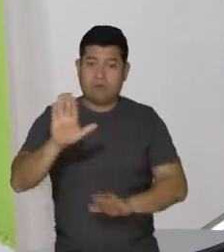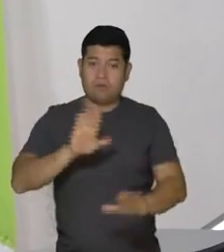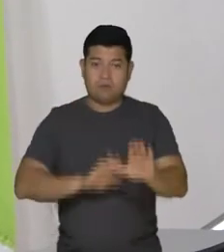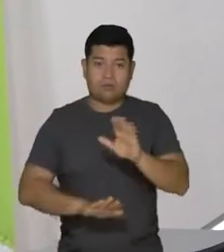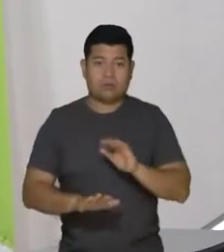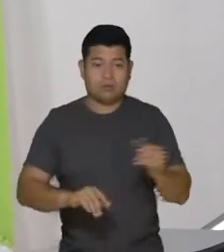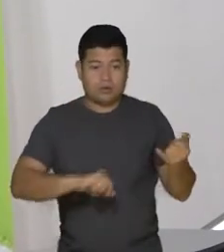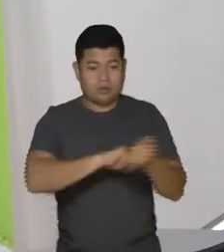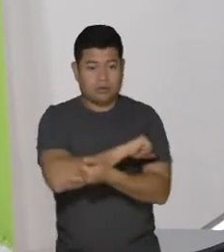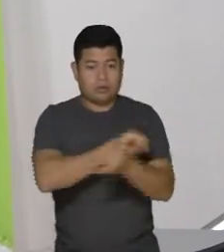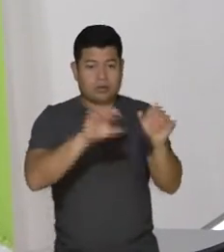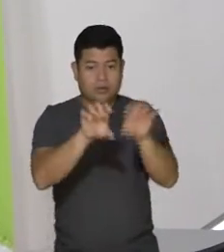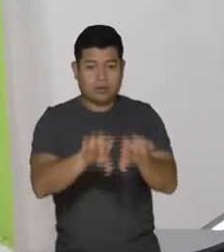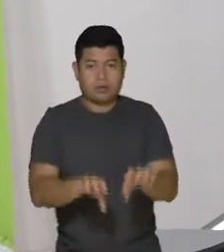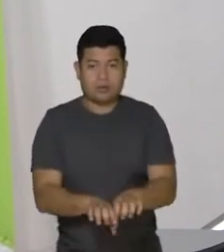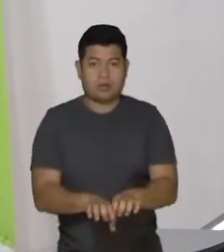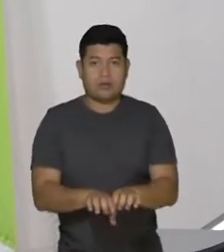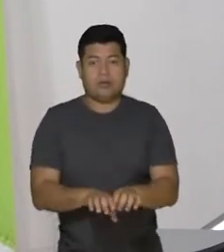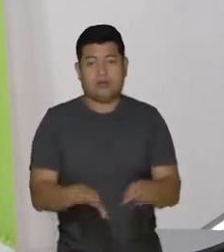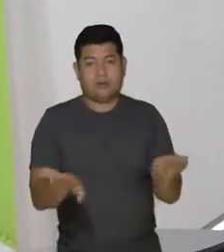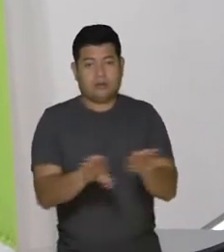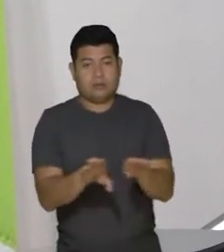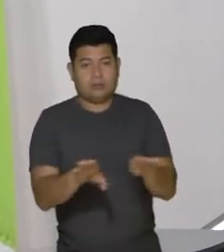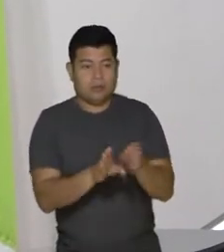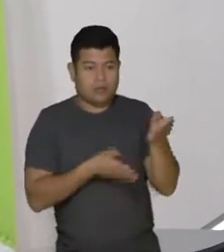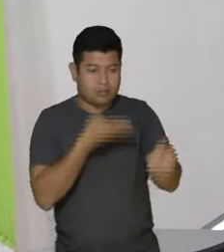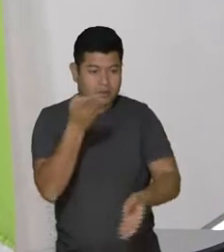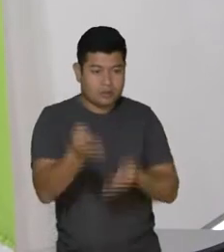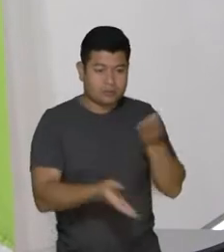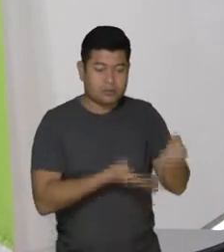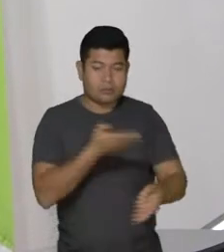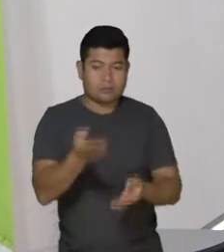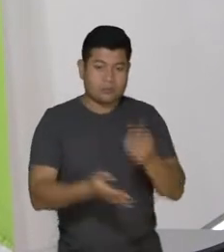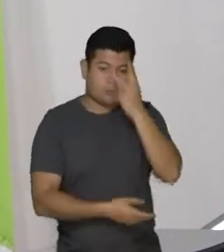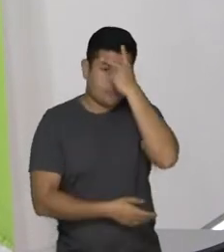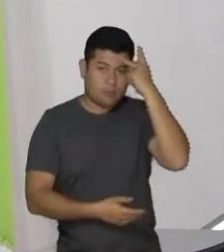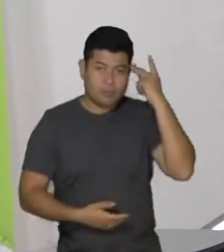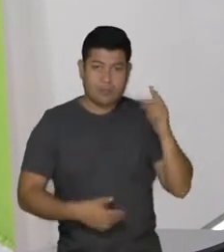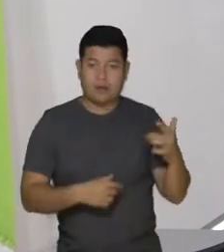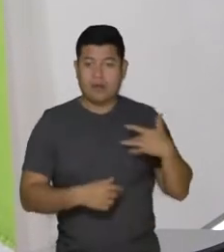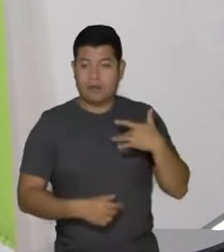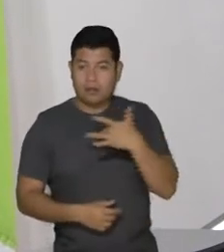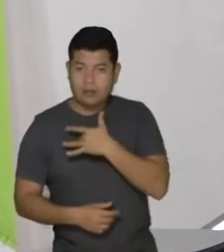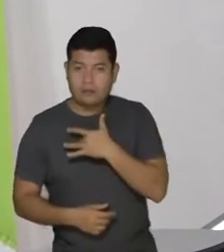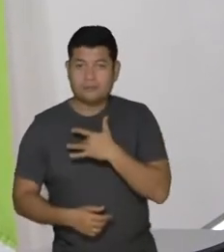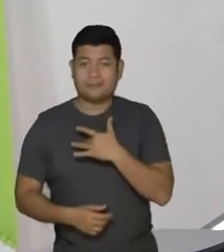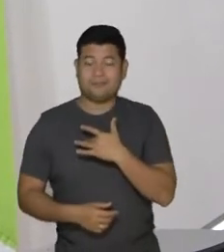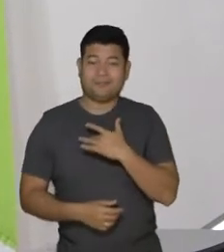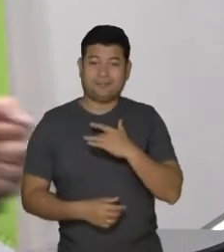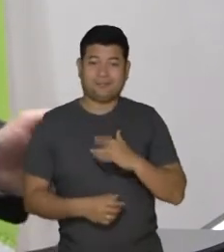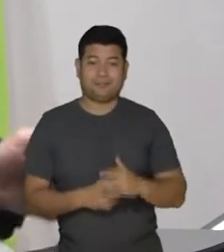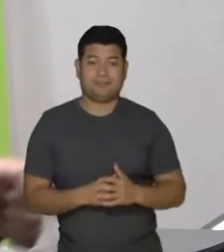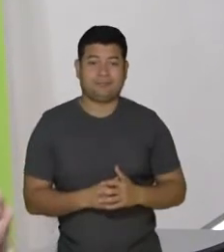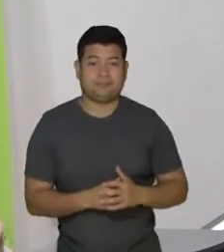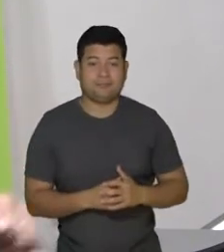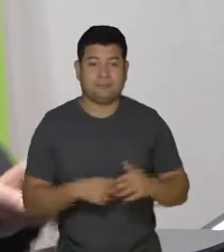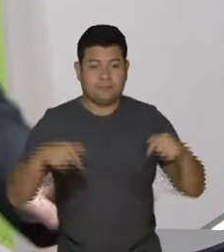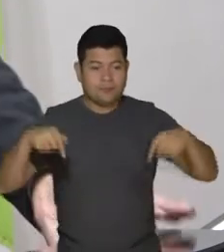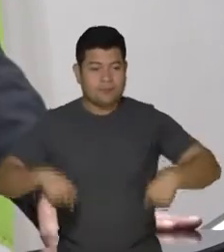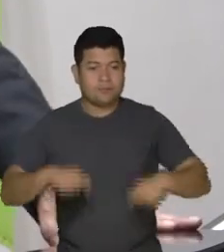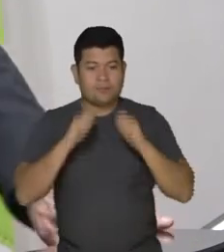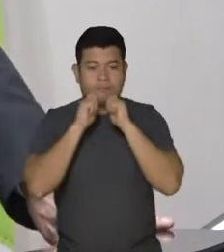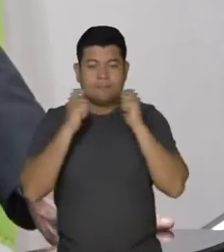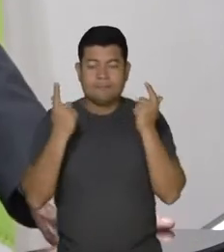infraestrutura a questão do atendimento das pessoas da Saúde fundamentalmente aqui nesta casa